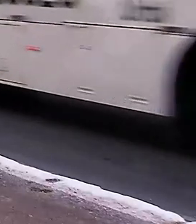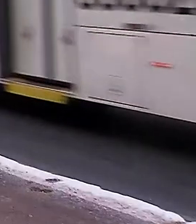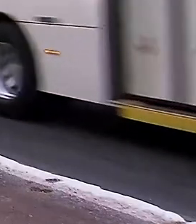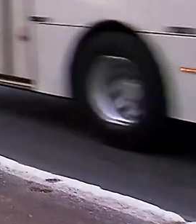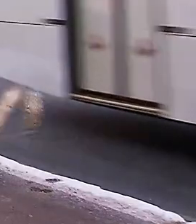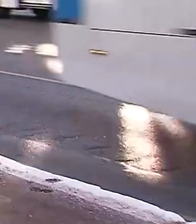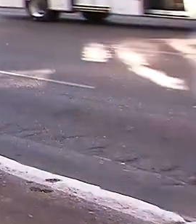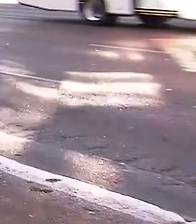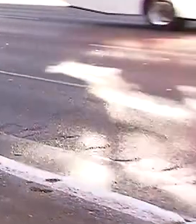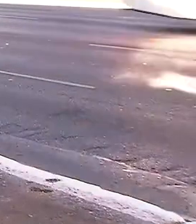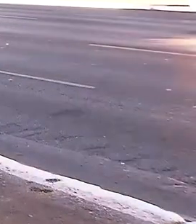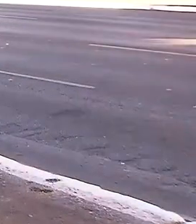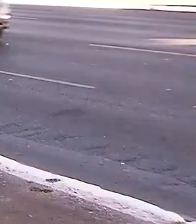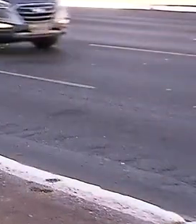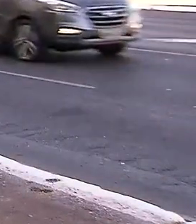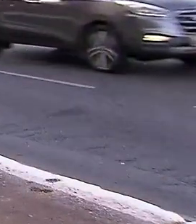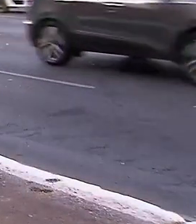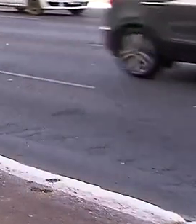Legenda